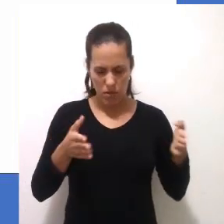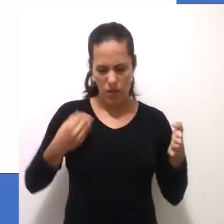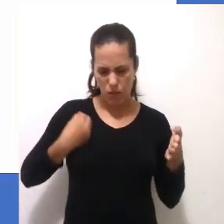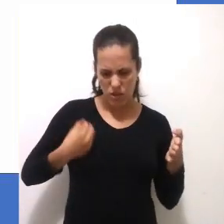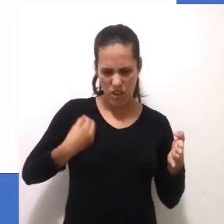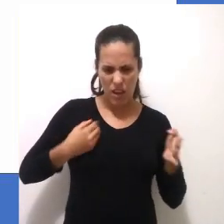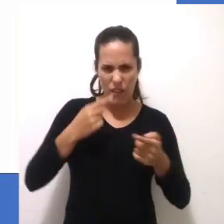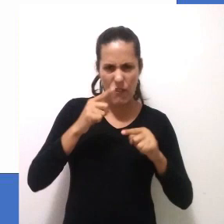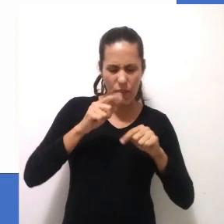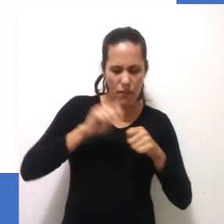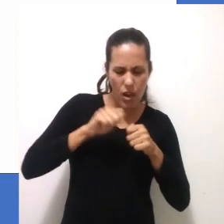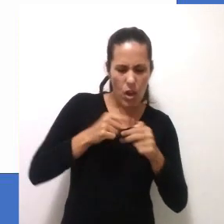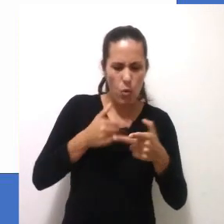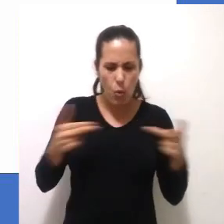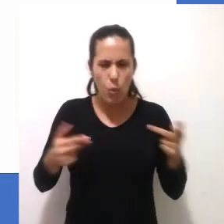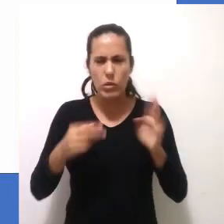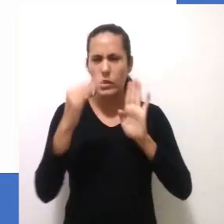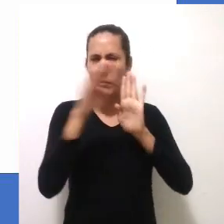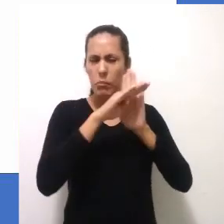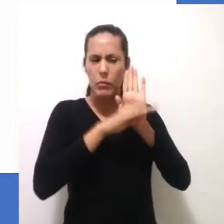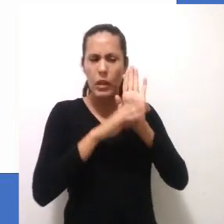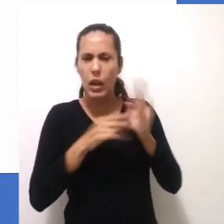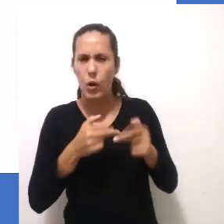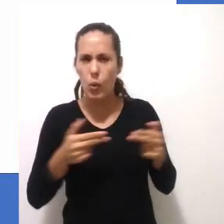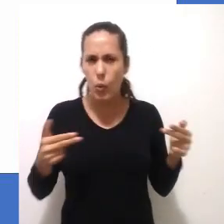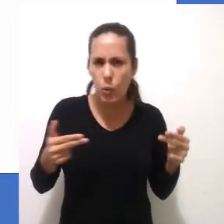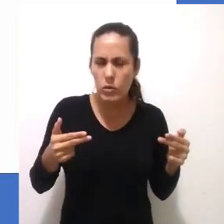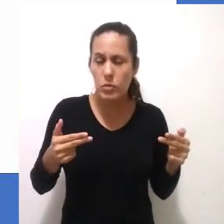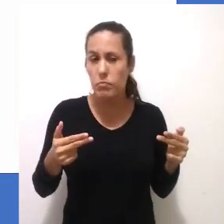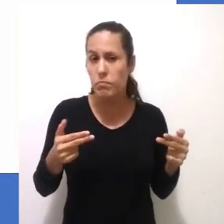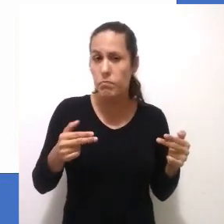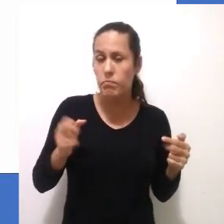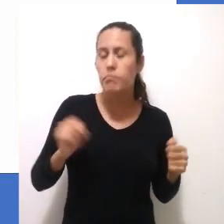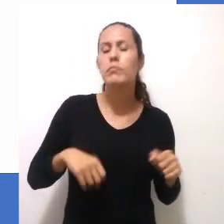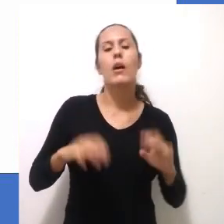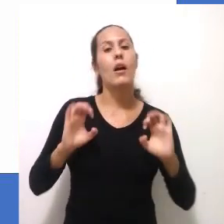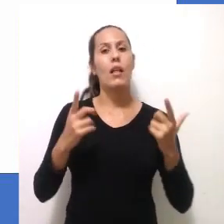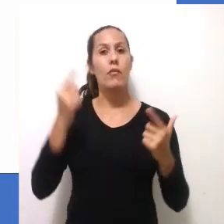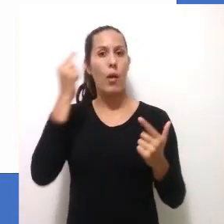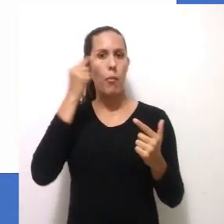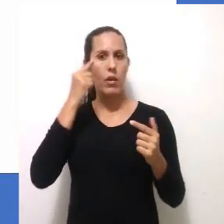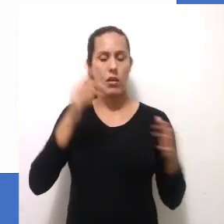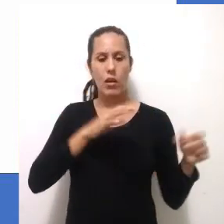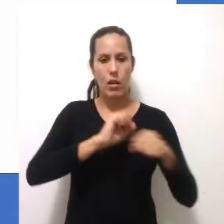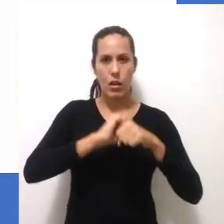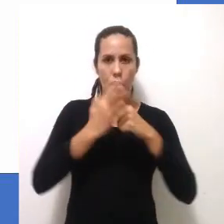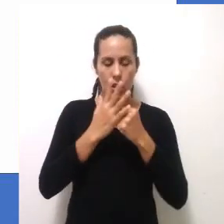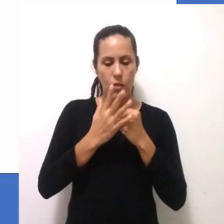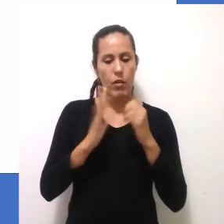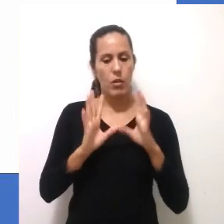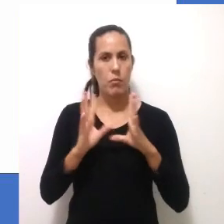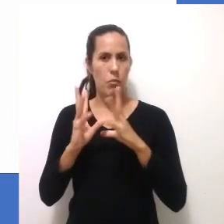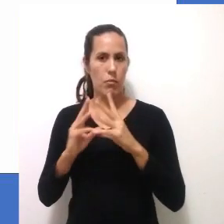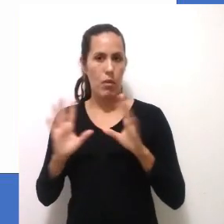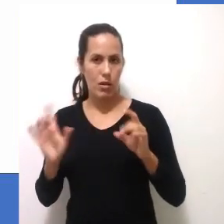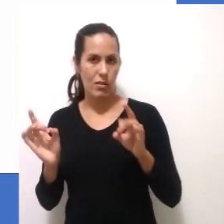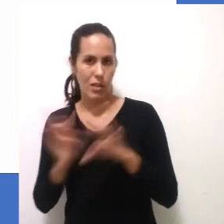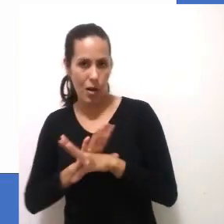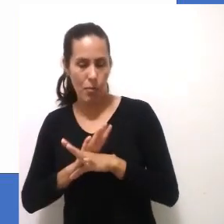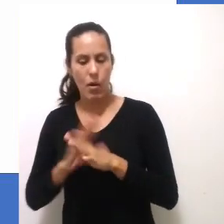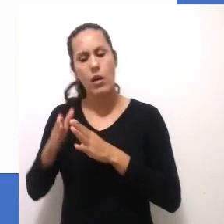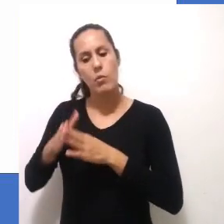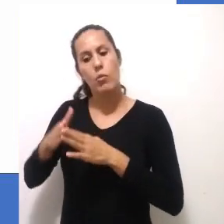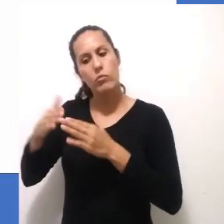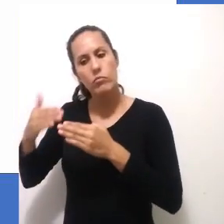você tem feito alguma coisa, tem planejado? E claro, a gente vai pensar que isso tudo vai acabar e ter planos